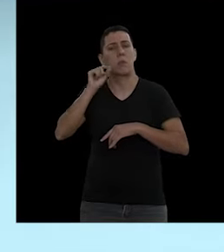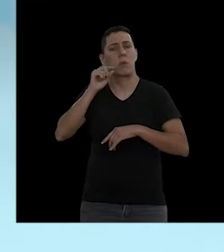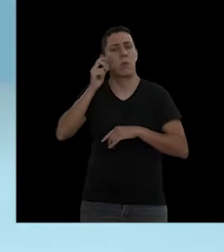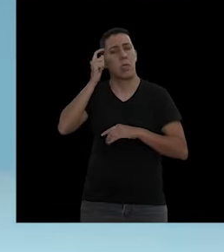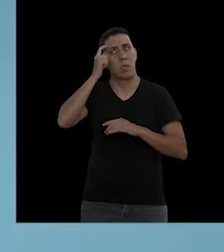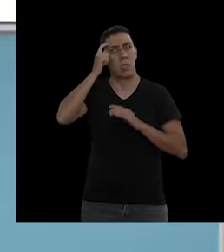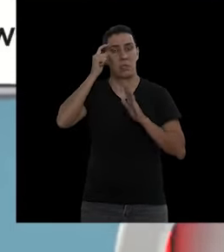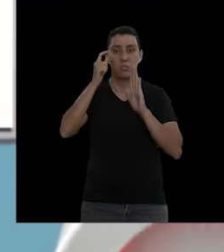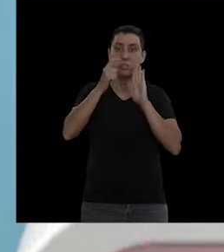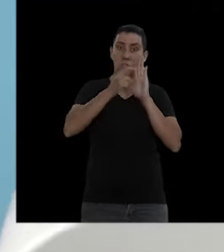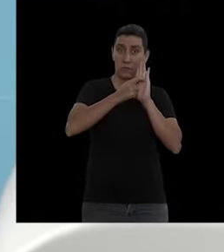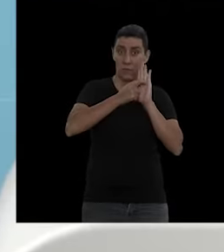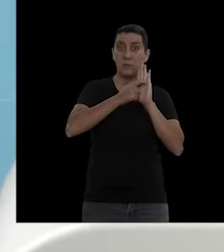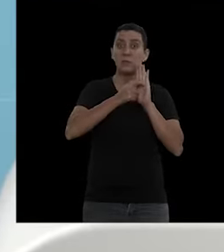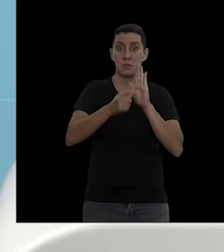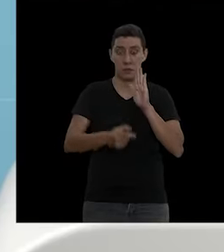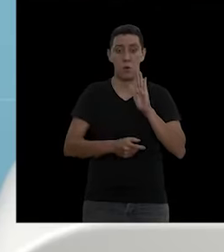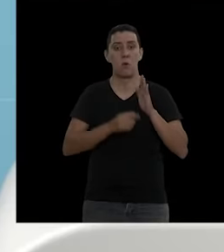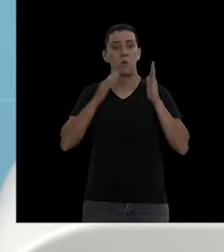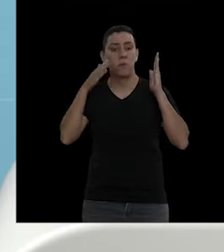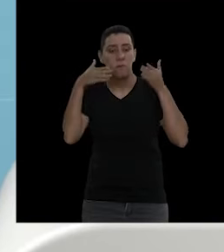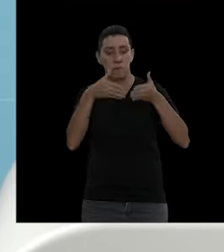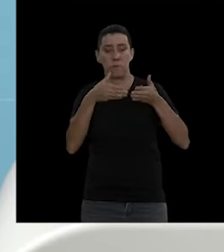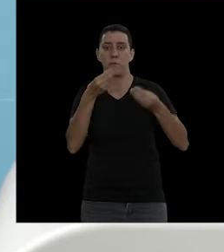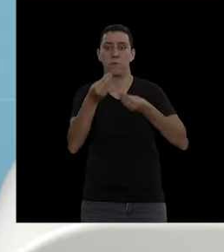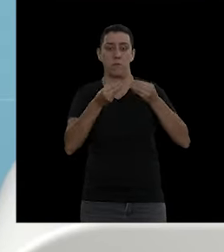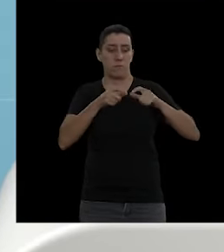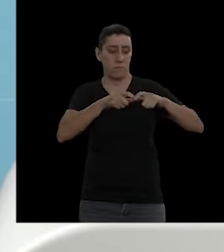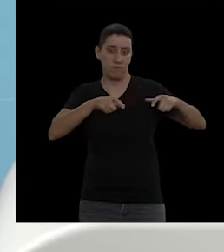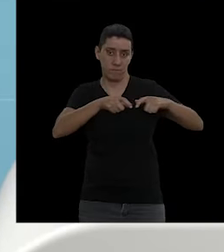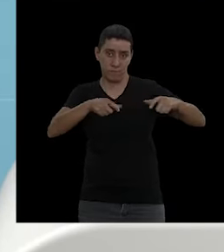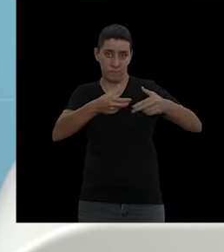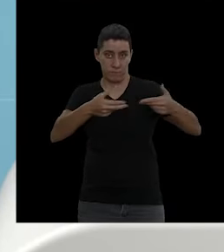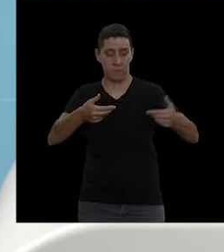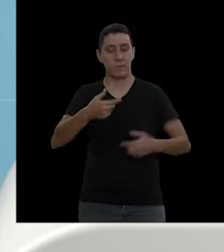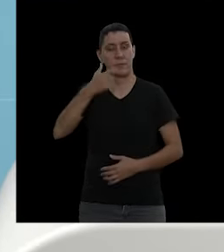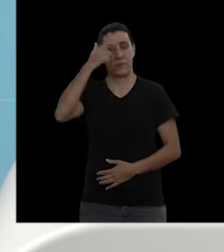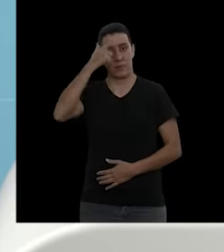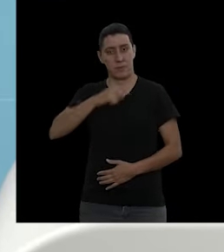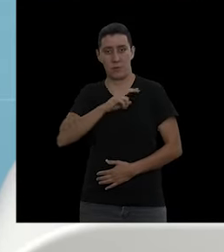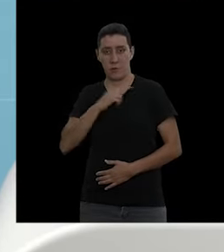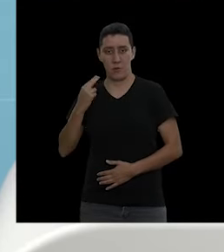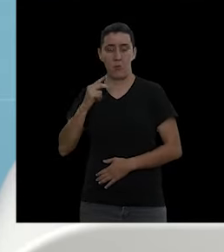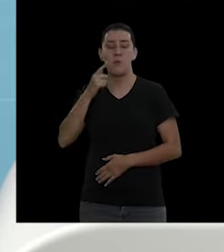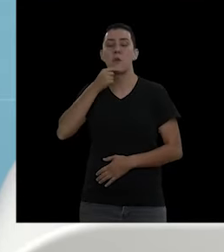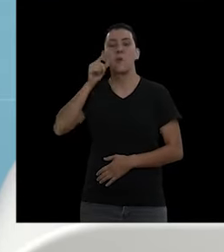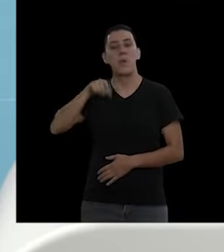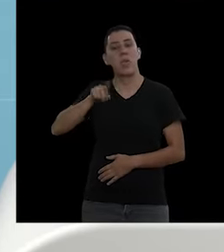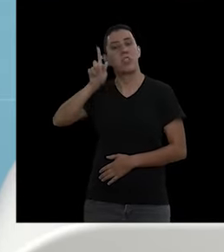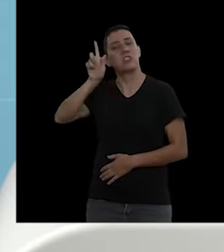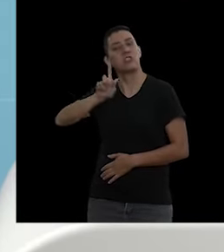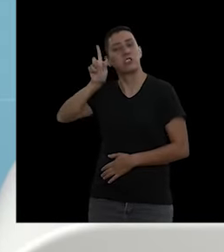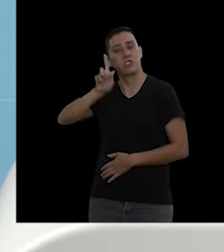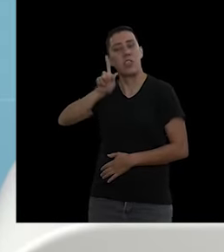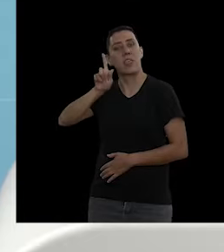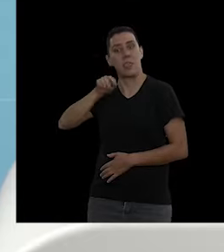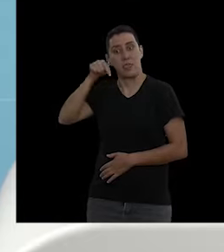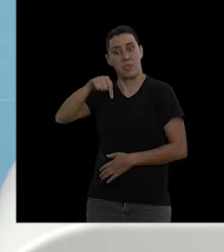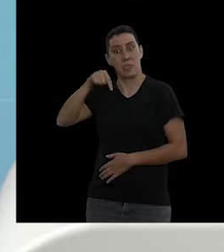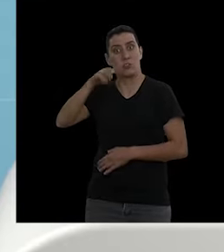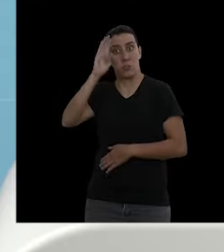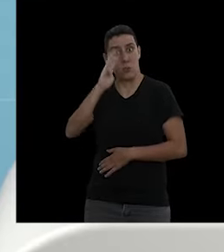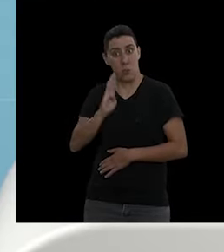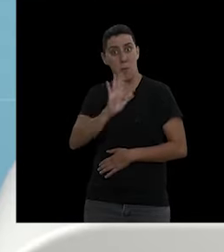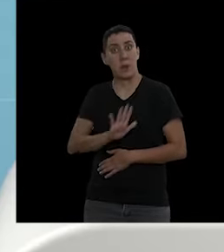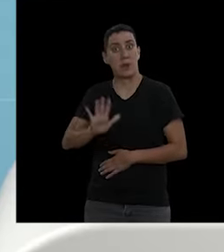falar de inteligência artificial em plantas fotovoltaicas. Me apresento aqui, sou Renio Nakabayashi, gerente de soluções da